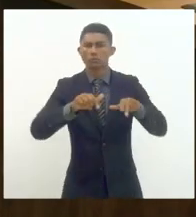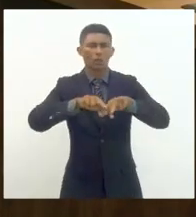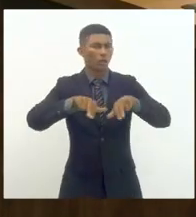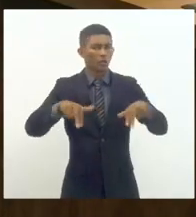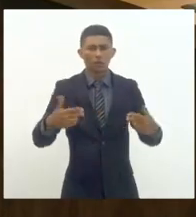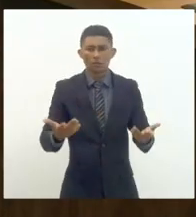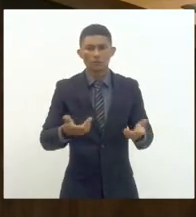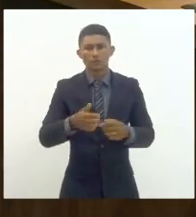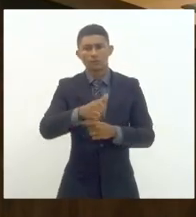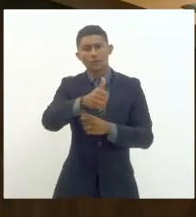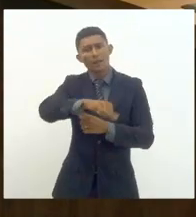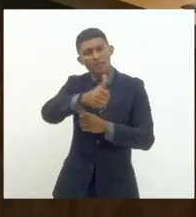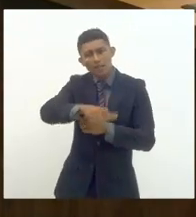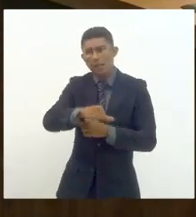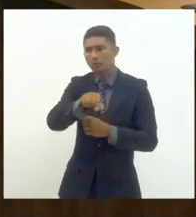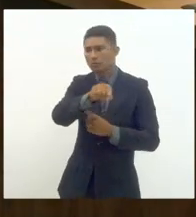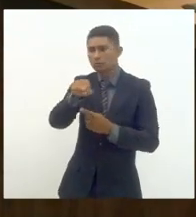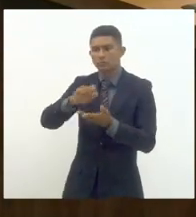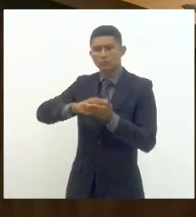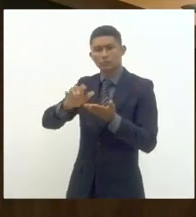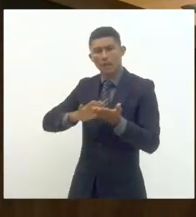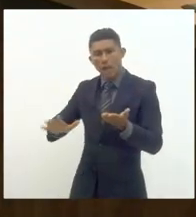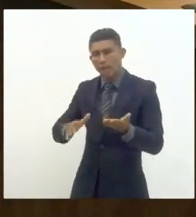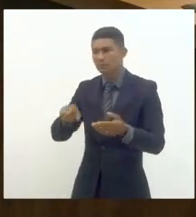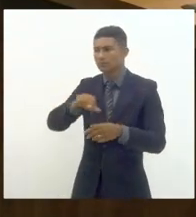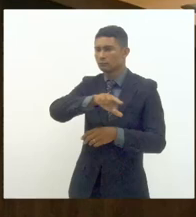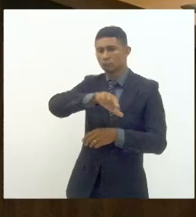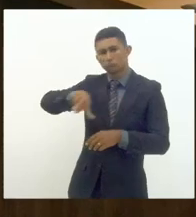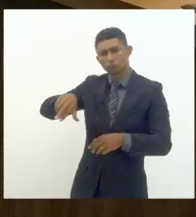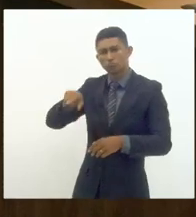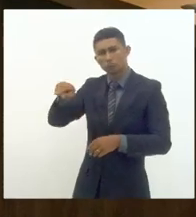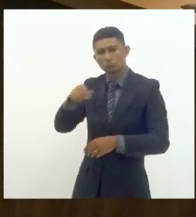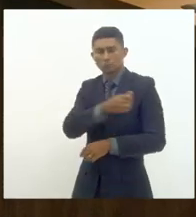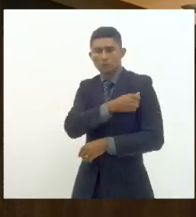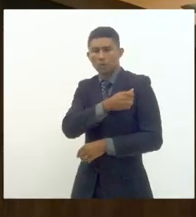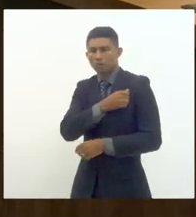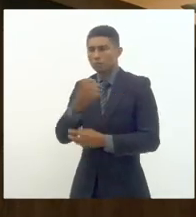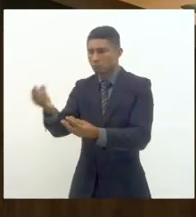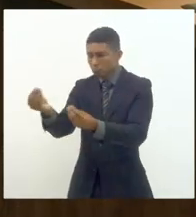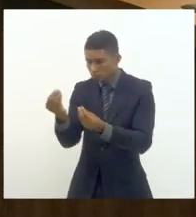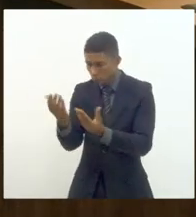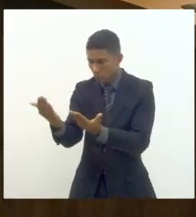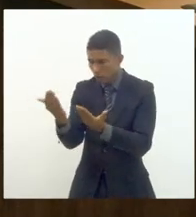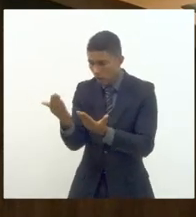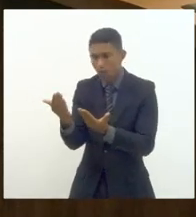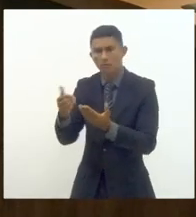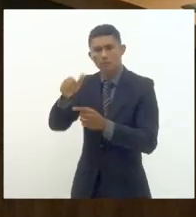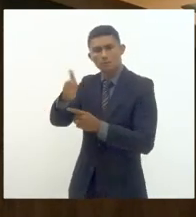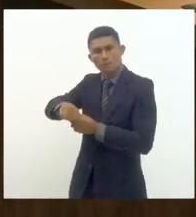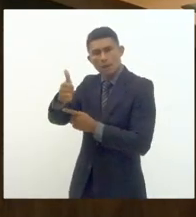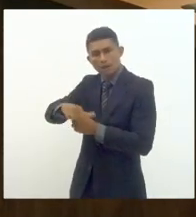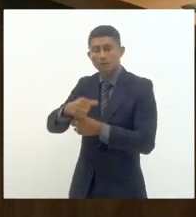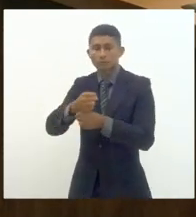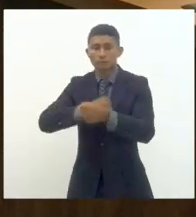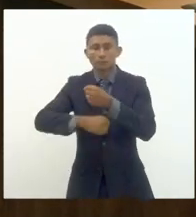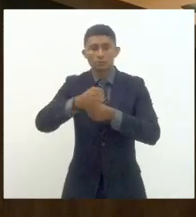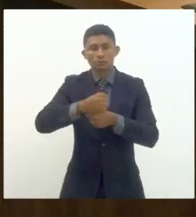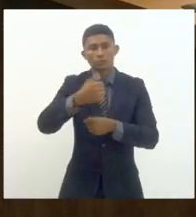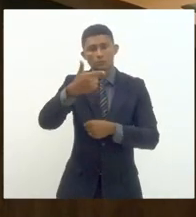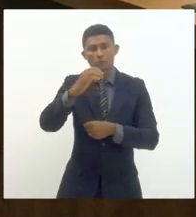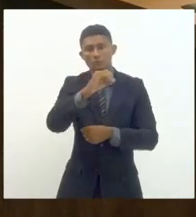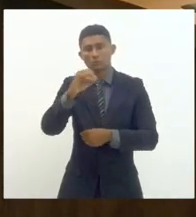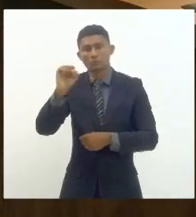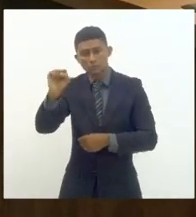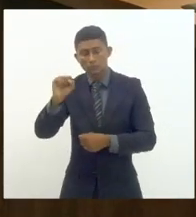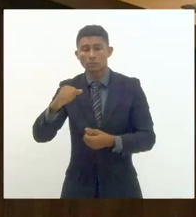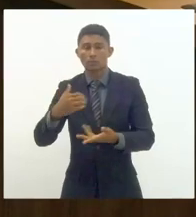a avaliação das atividades que ele mesmo propõe aos seus alunos, aos seus estudantes. Desde 2008, e a